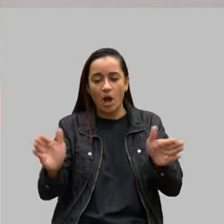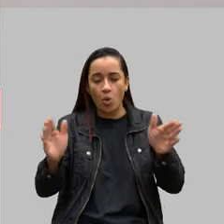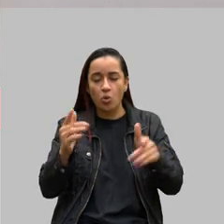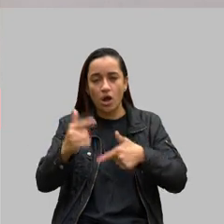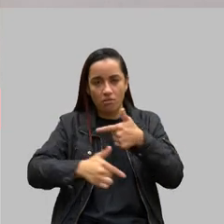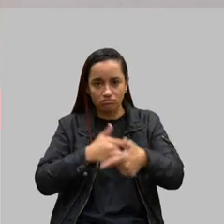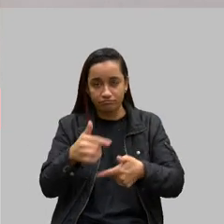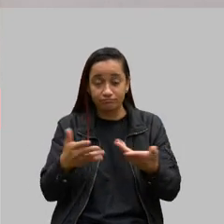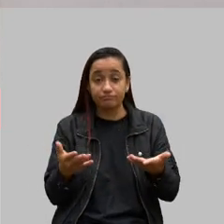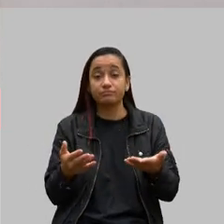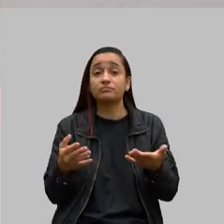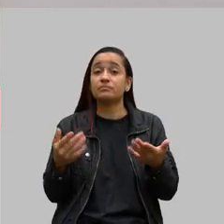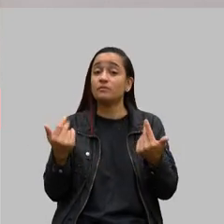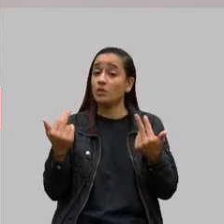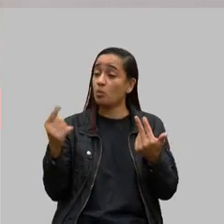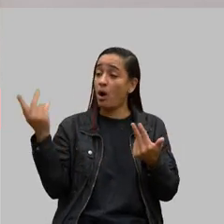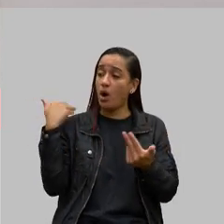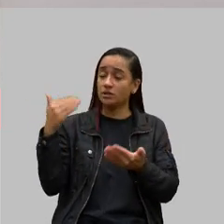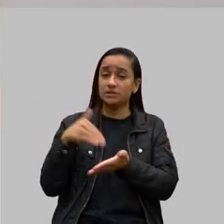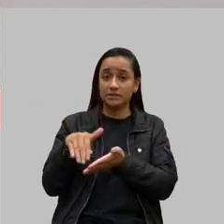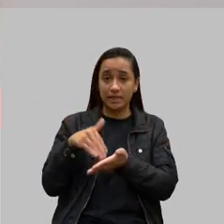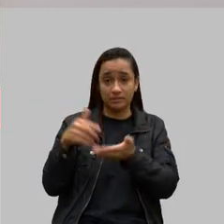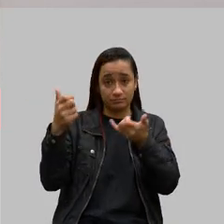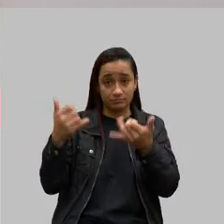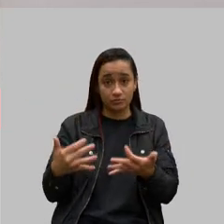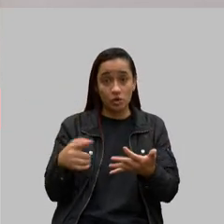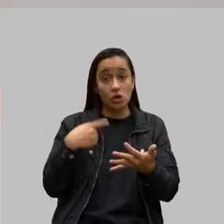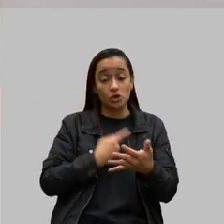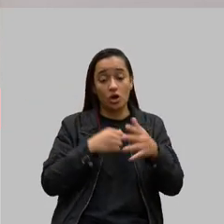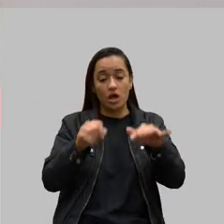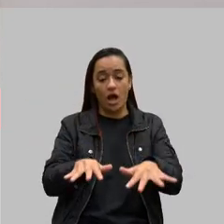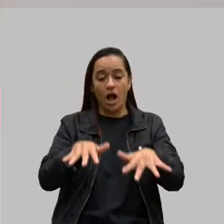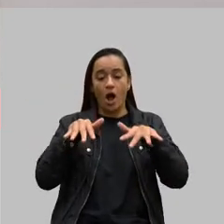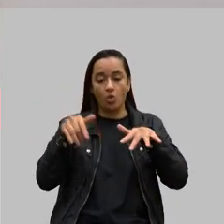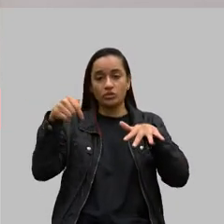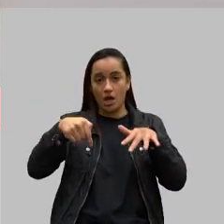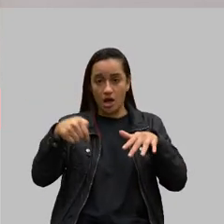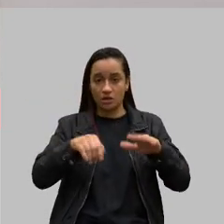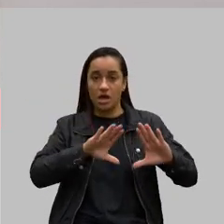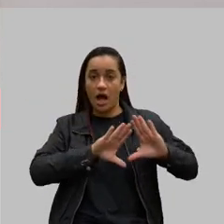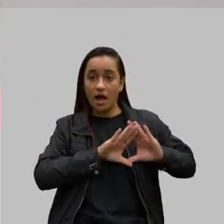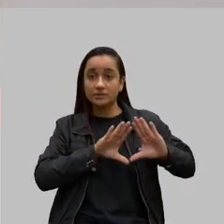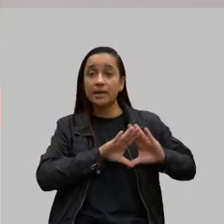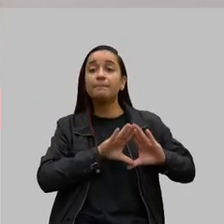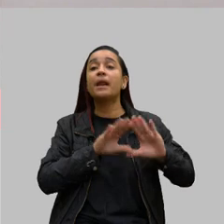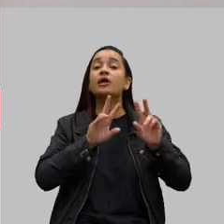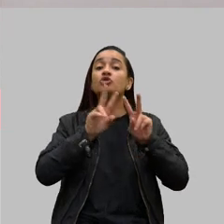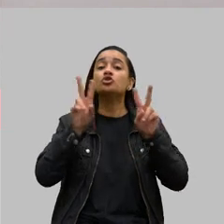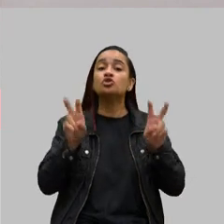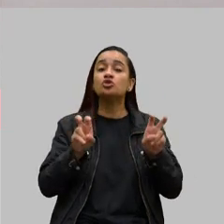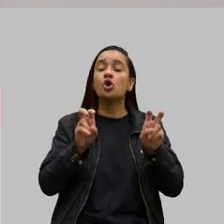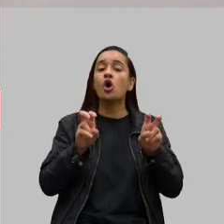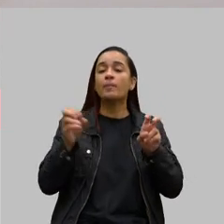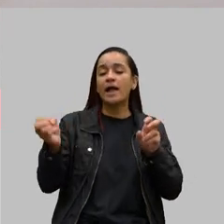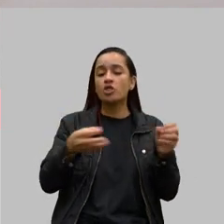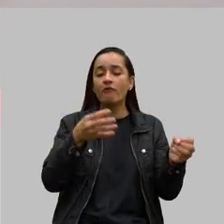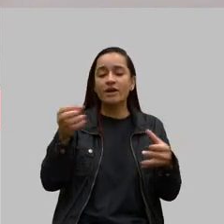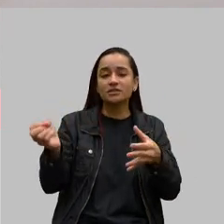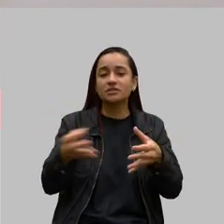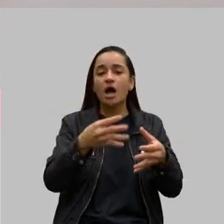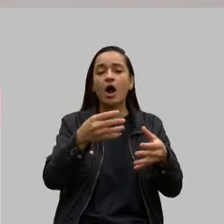o secretário colocou né a a audiência que nós tivemos aqui na Assembleia eh sobre a questão das renovações da mrss